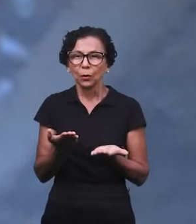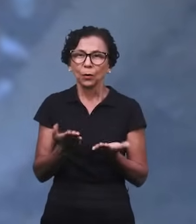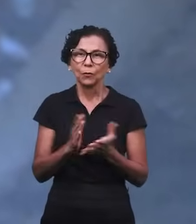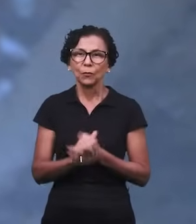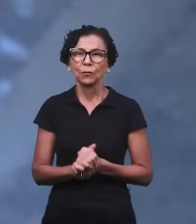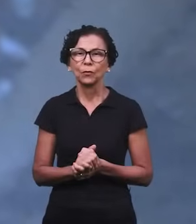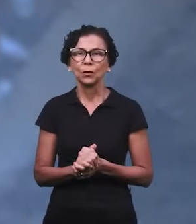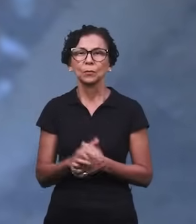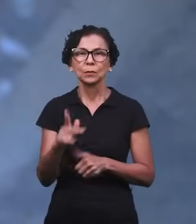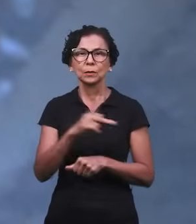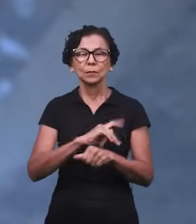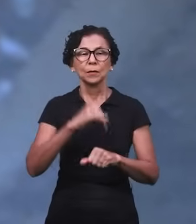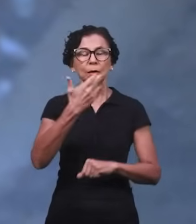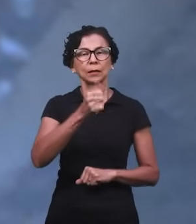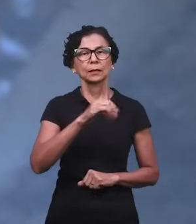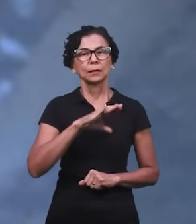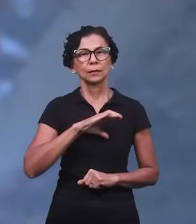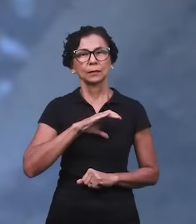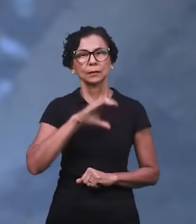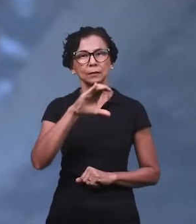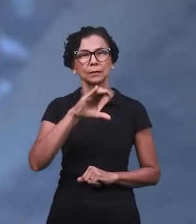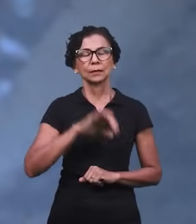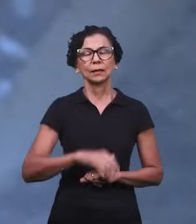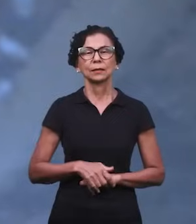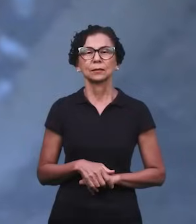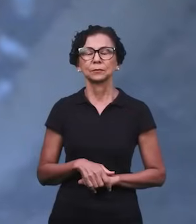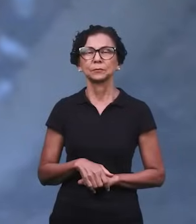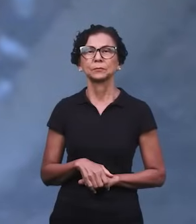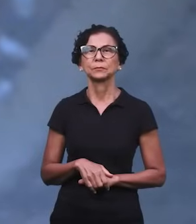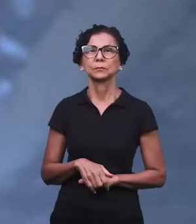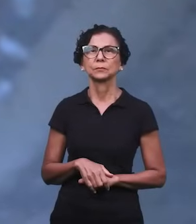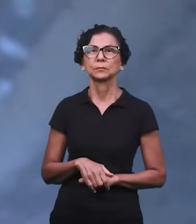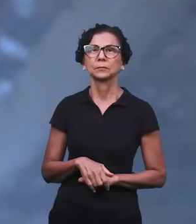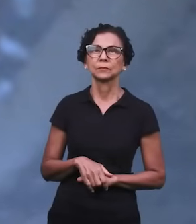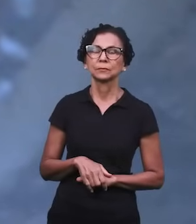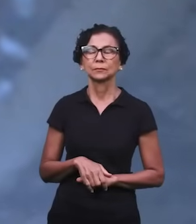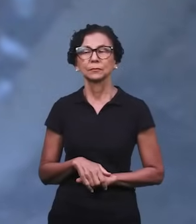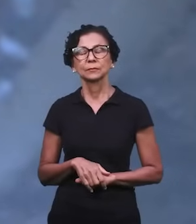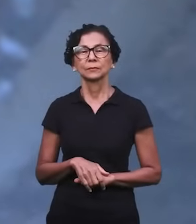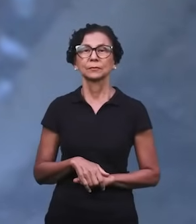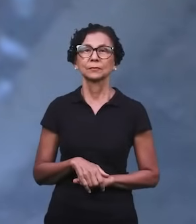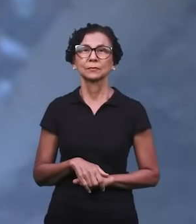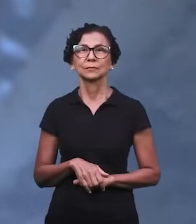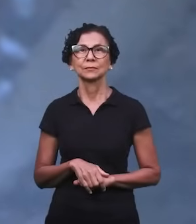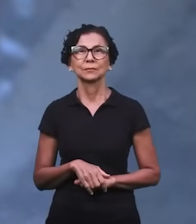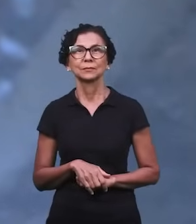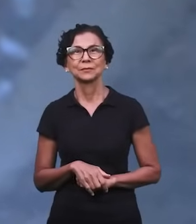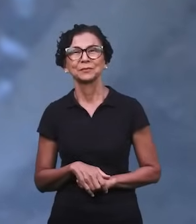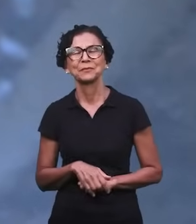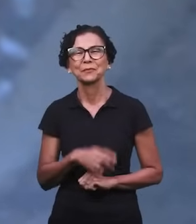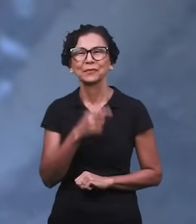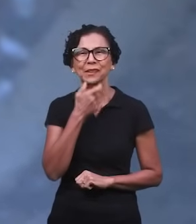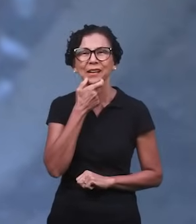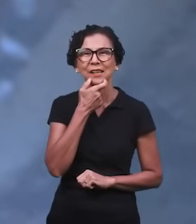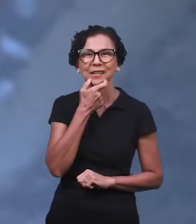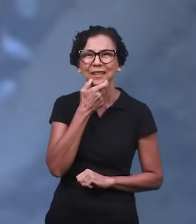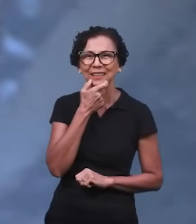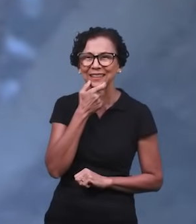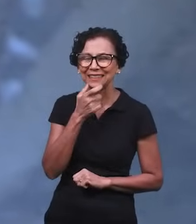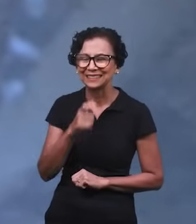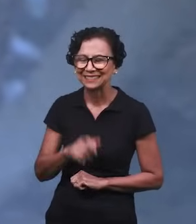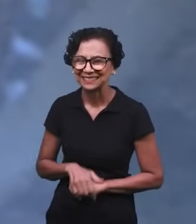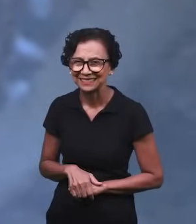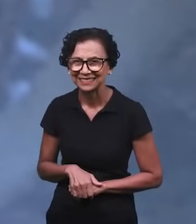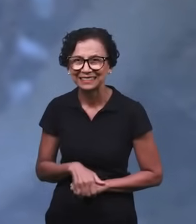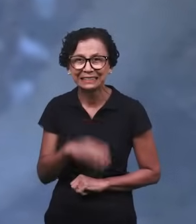do norte do Brasil para o Canadá. Eu vou tentar usar aqui Waterloo, então Waterloo,